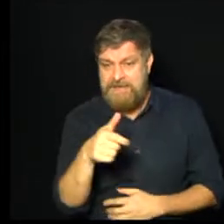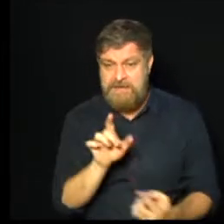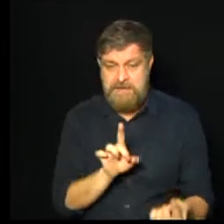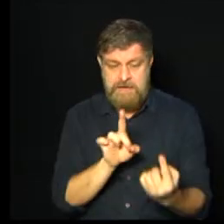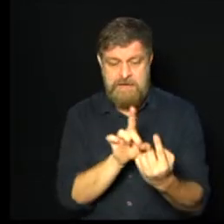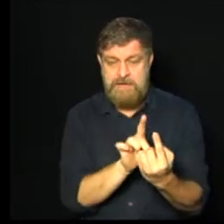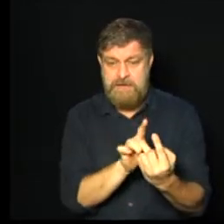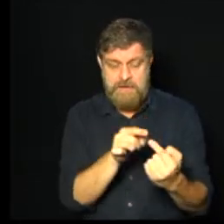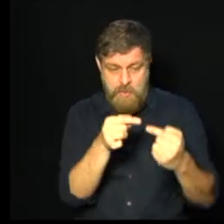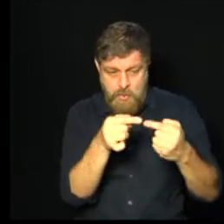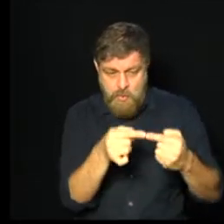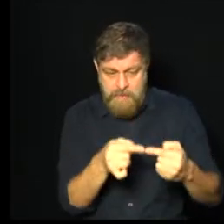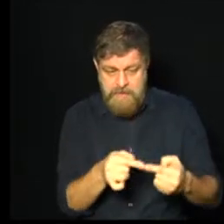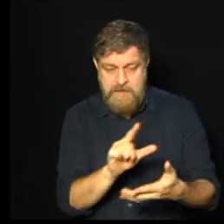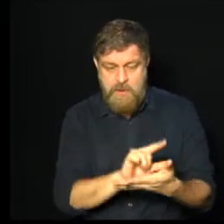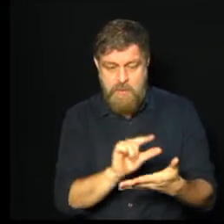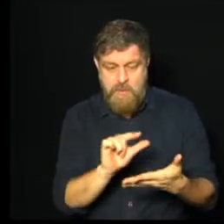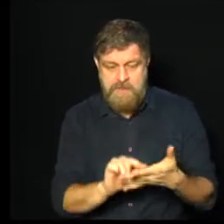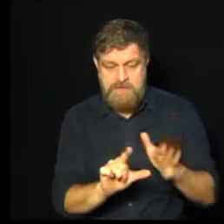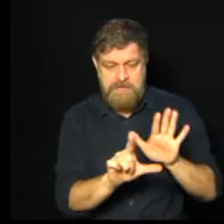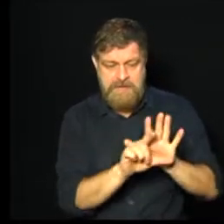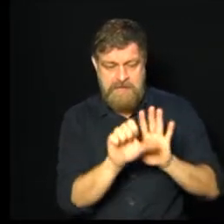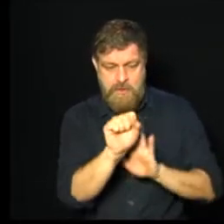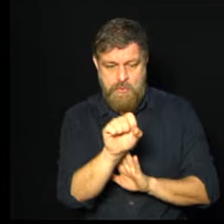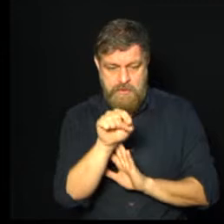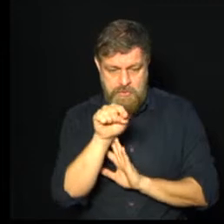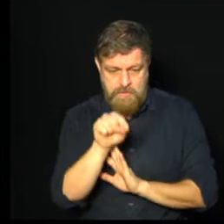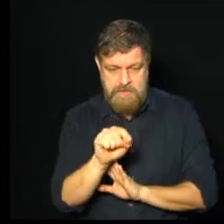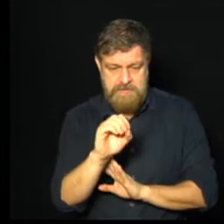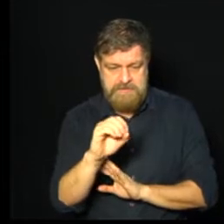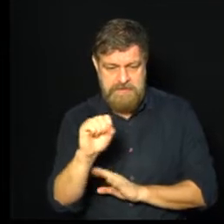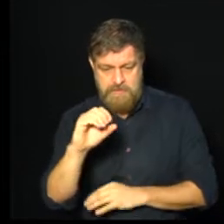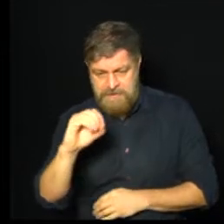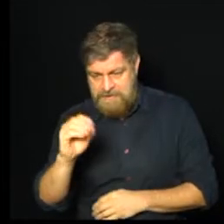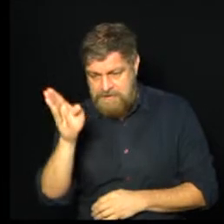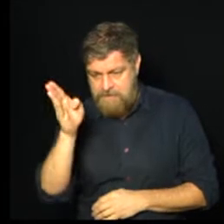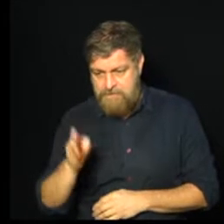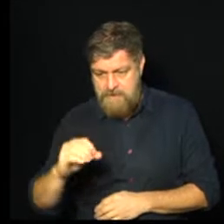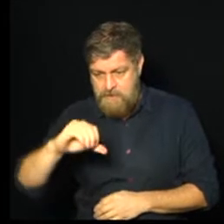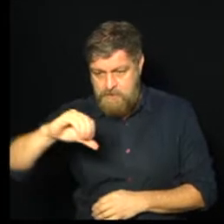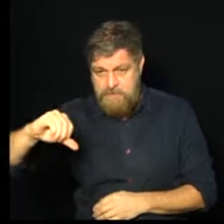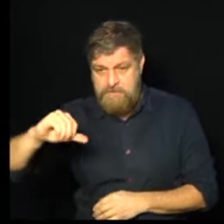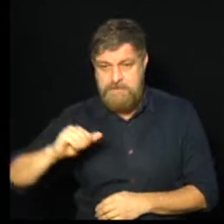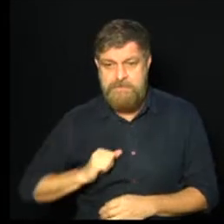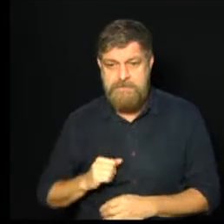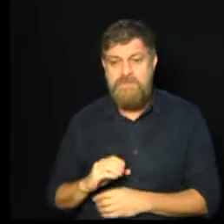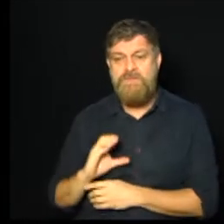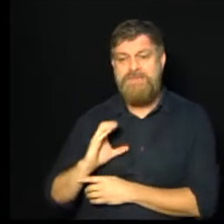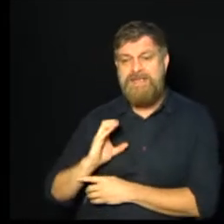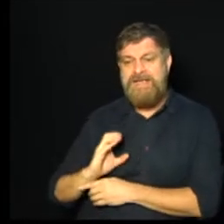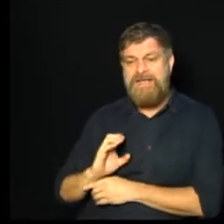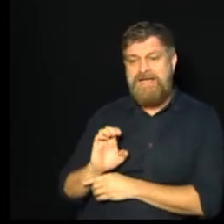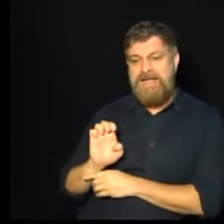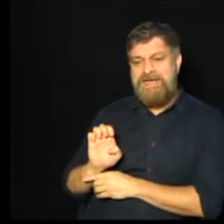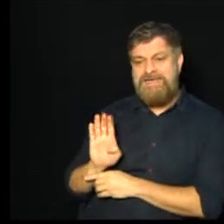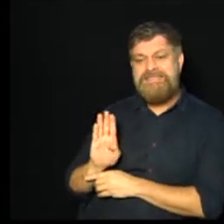artigo 25 da Lei Federal 8.080, de 90. O SEBAS, ou